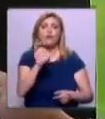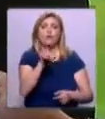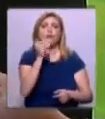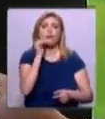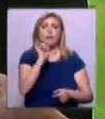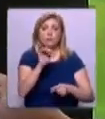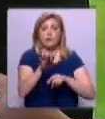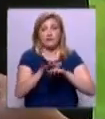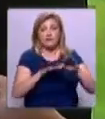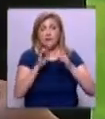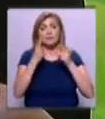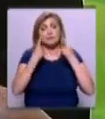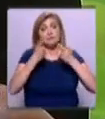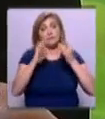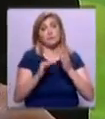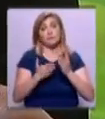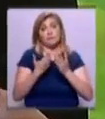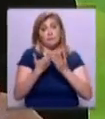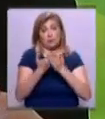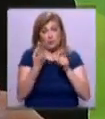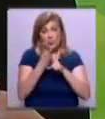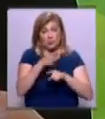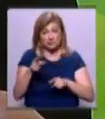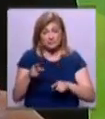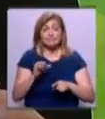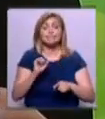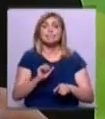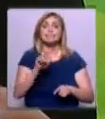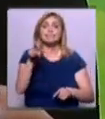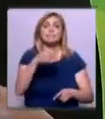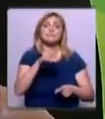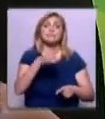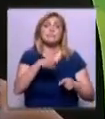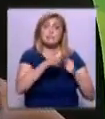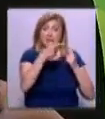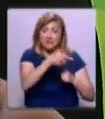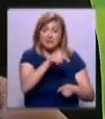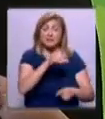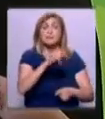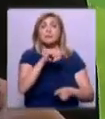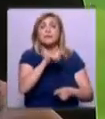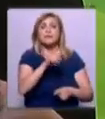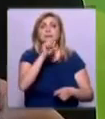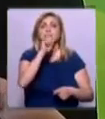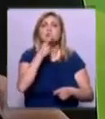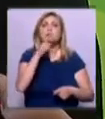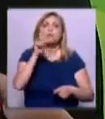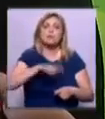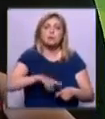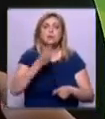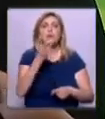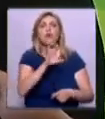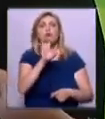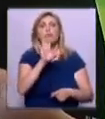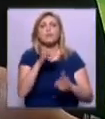foi utilizada para apresentar estas medidas, o Partido Socialista pudesse também adotar um formato que